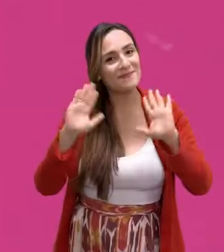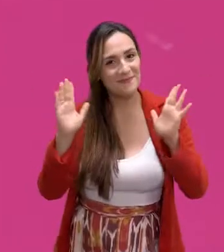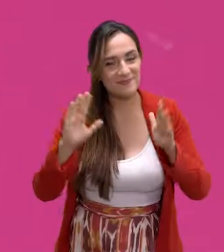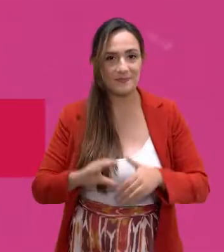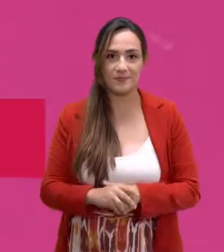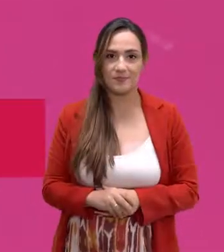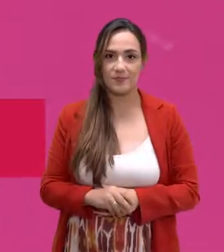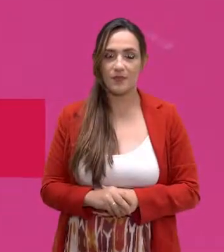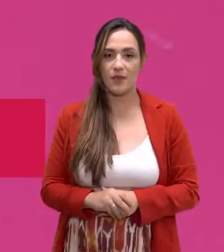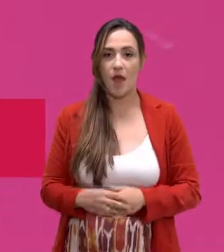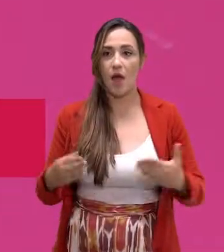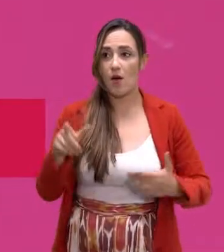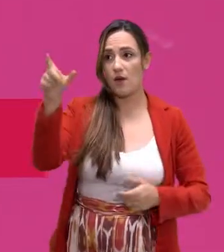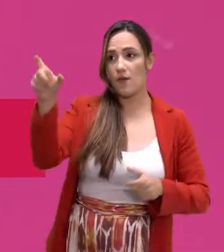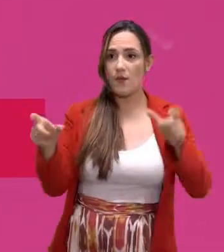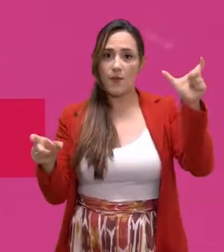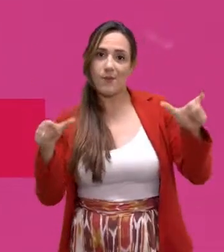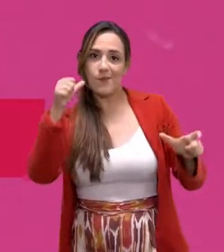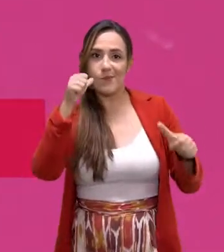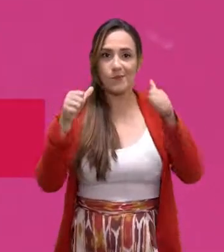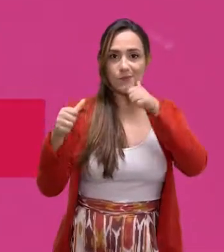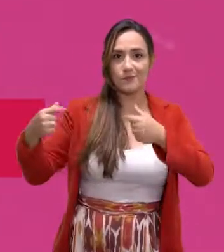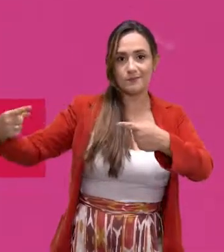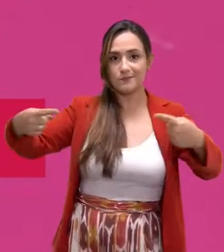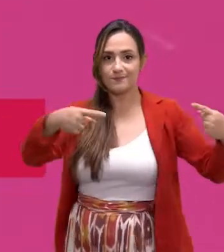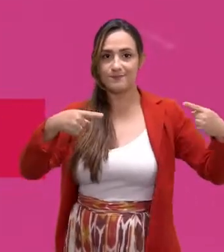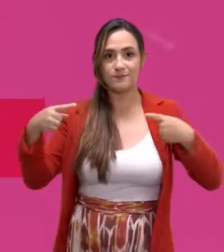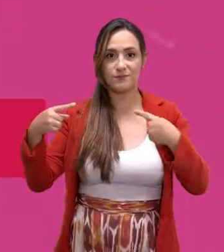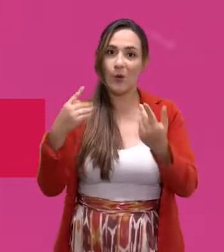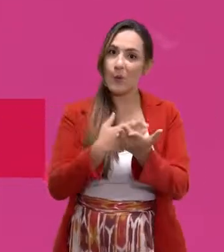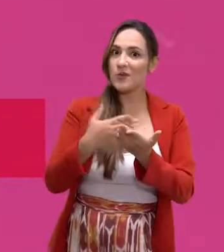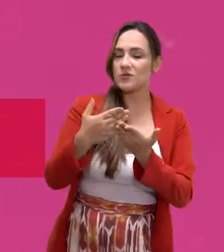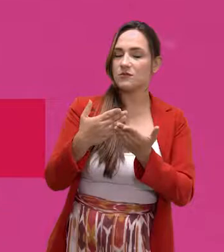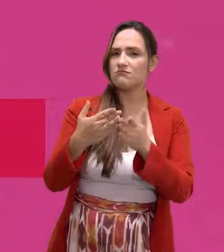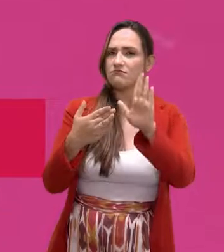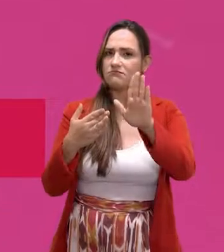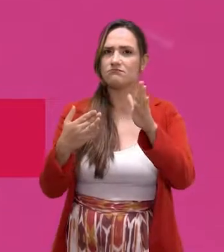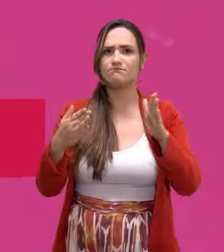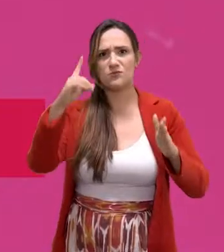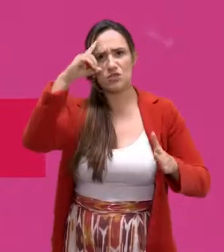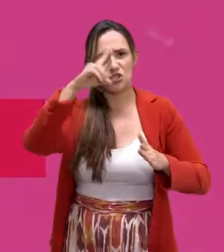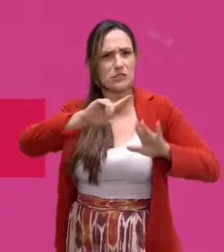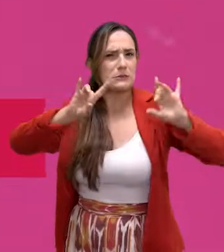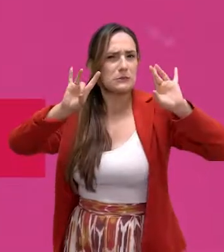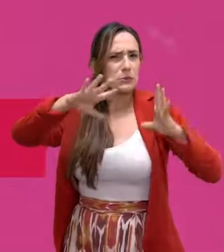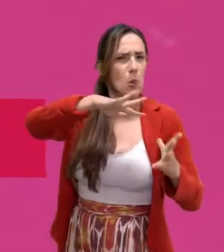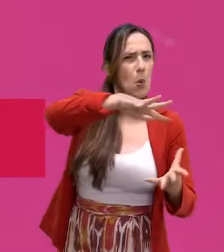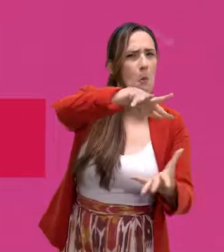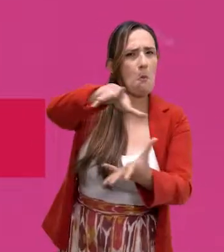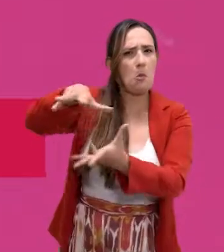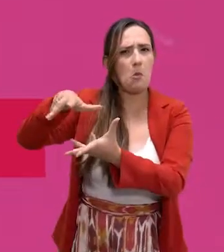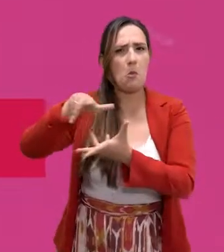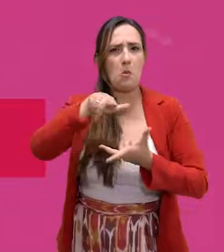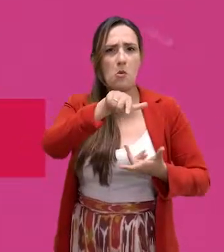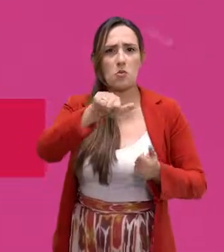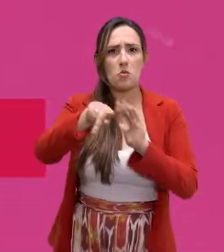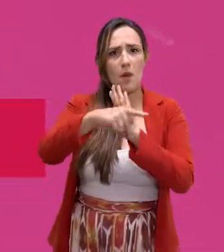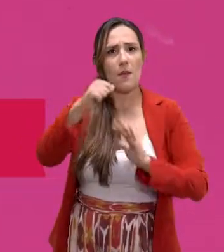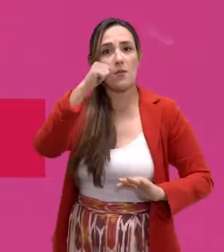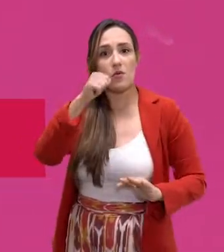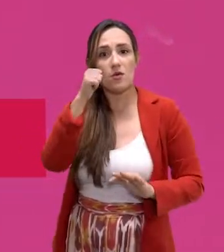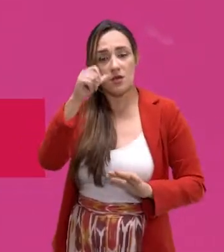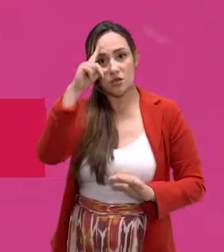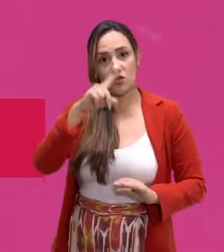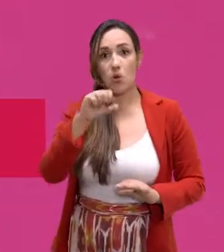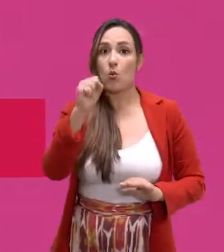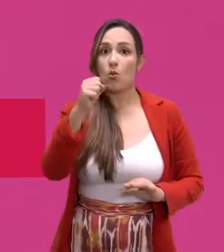Olá! O programa Mulheres em Debate está no ar. Em alusão ao Dia Internacional da Mulher, celebrado em 8 de março,